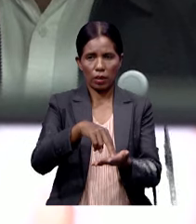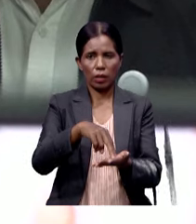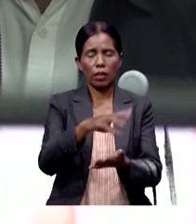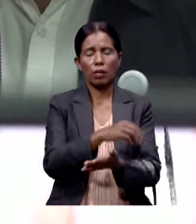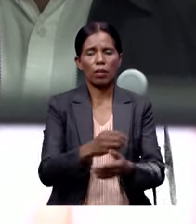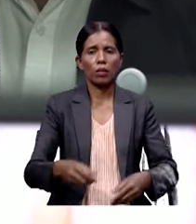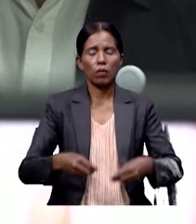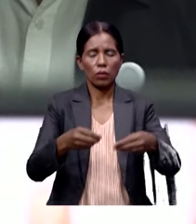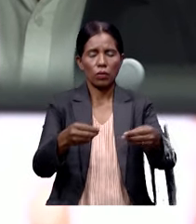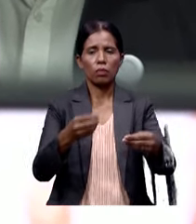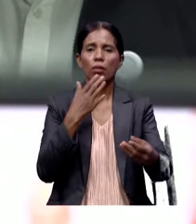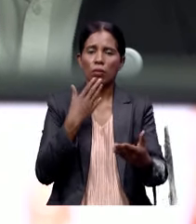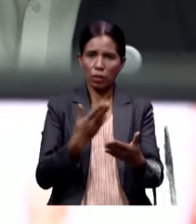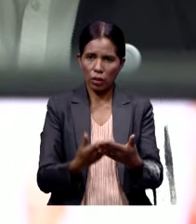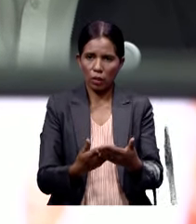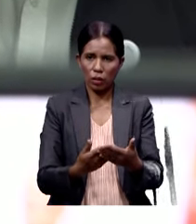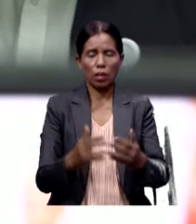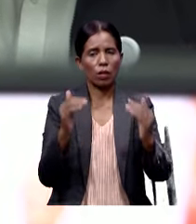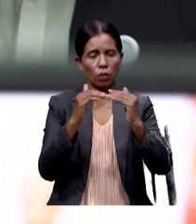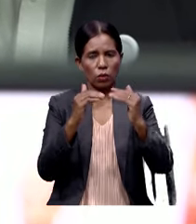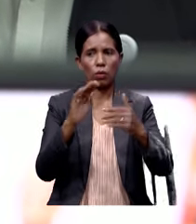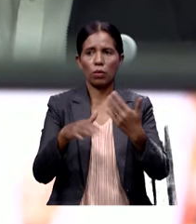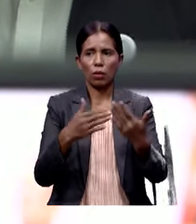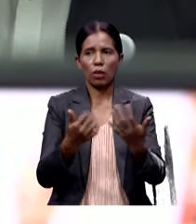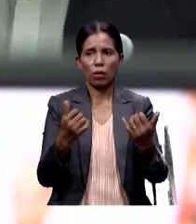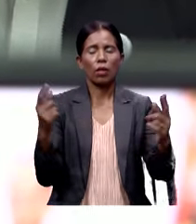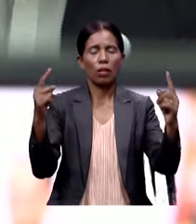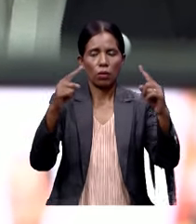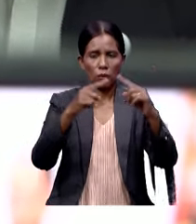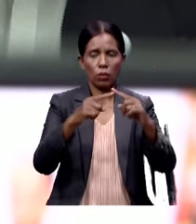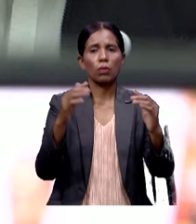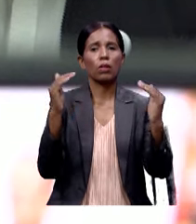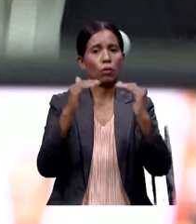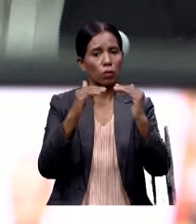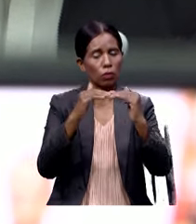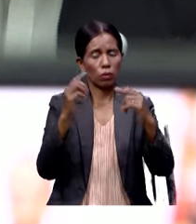reinicia de união, encontro se e agora vai encontro da Lhaton.